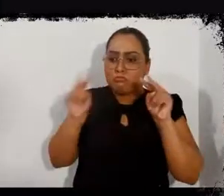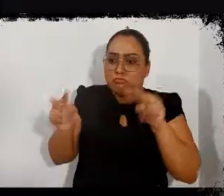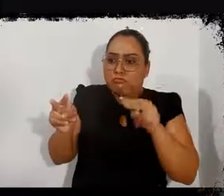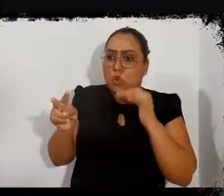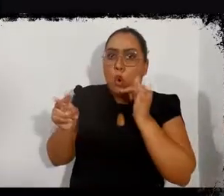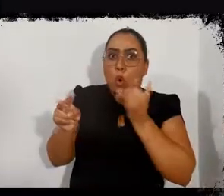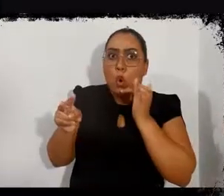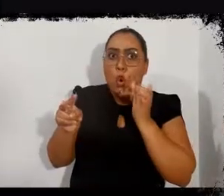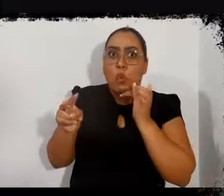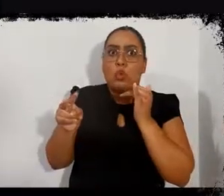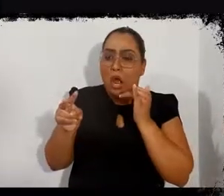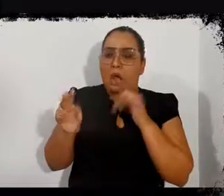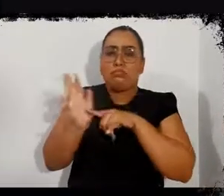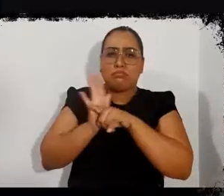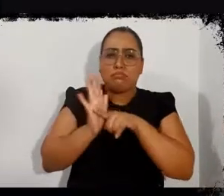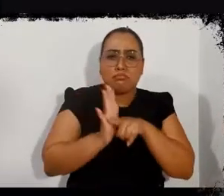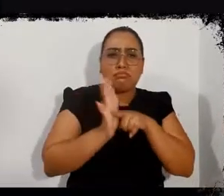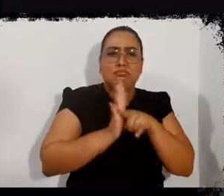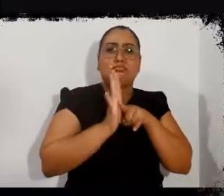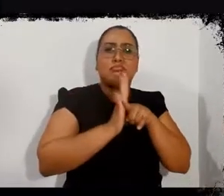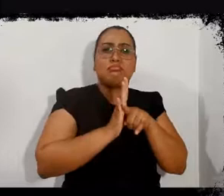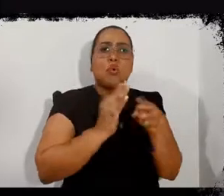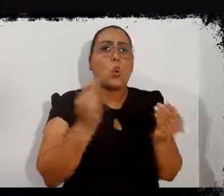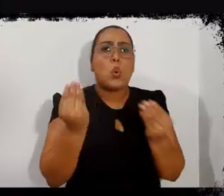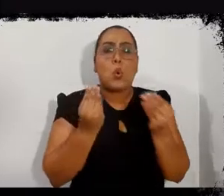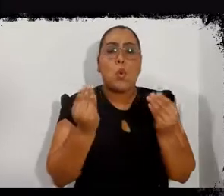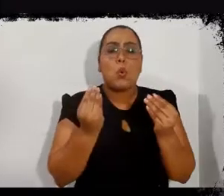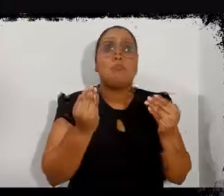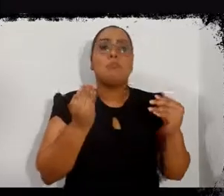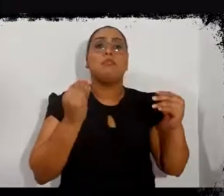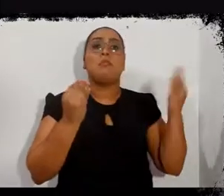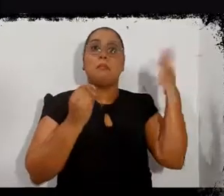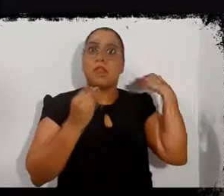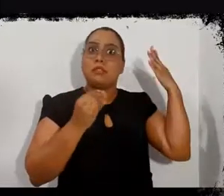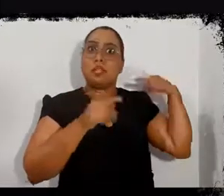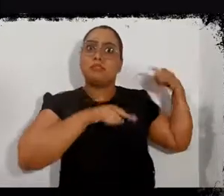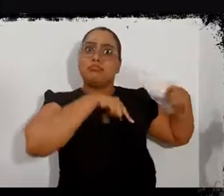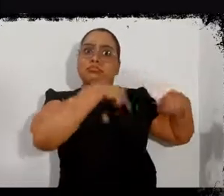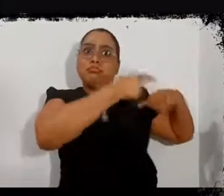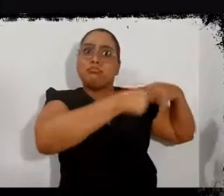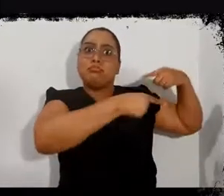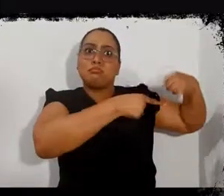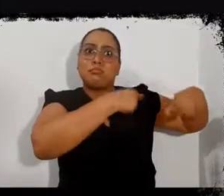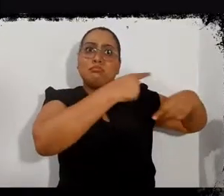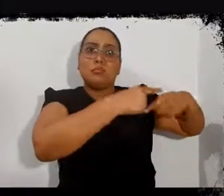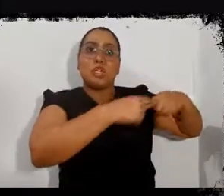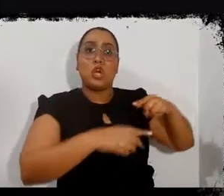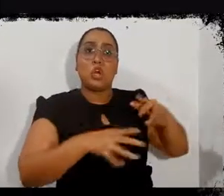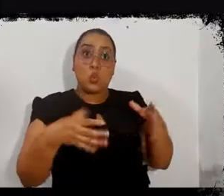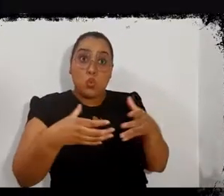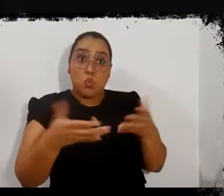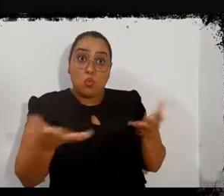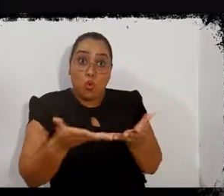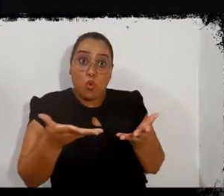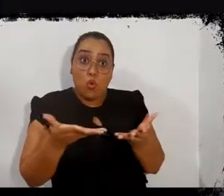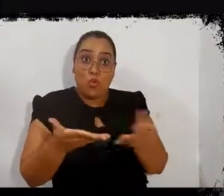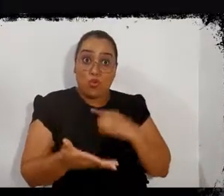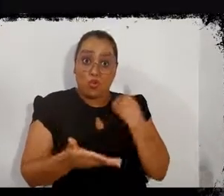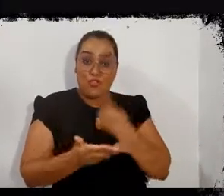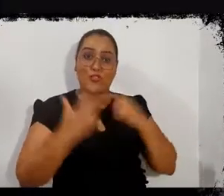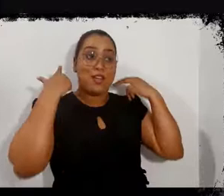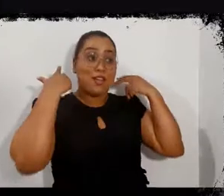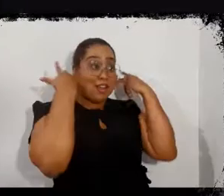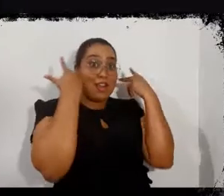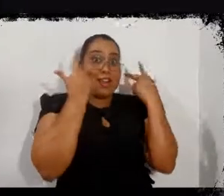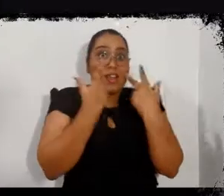chegaram como herança das gerações que nos antecederam. Eu estou tentando colocar aqui um slide